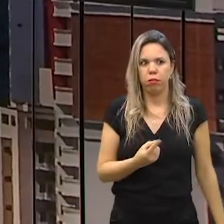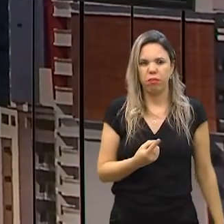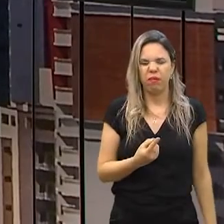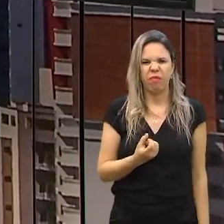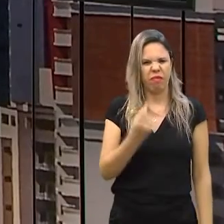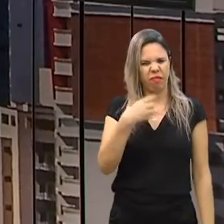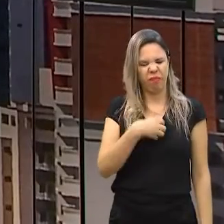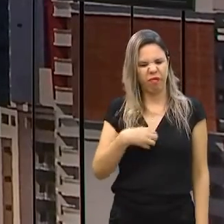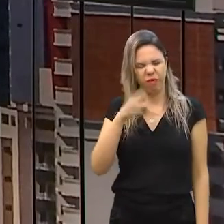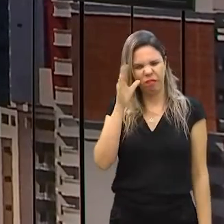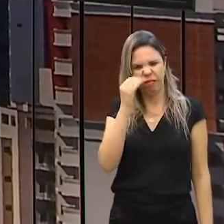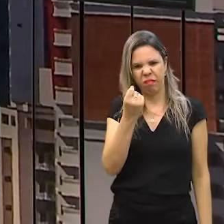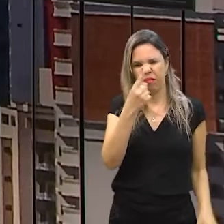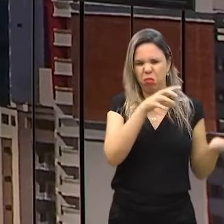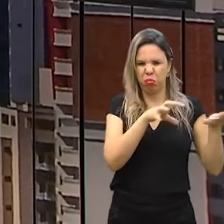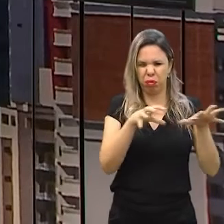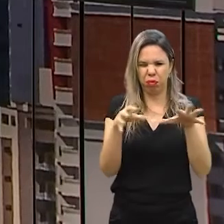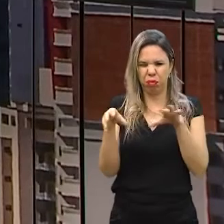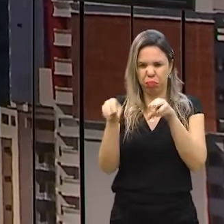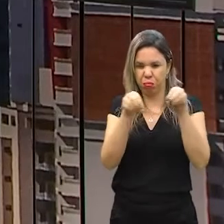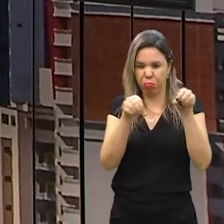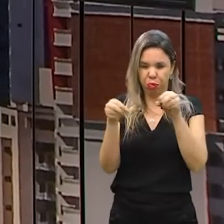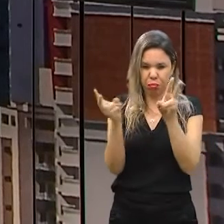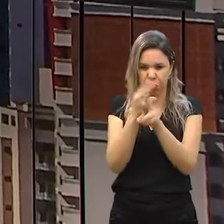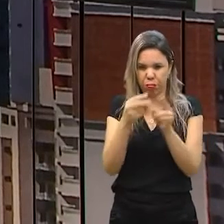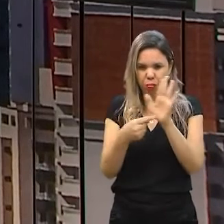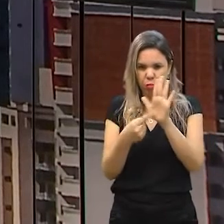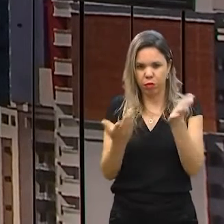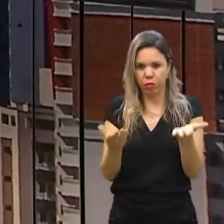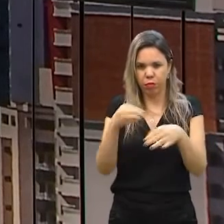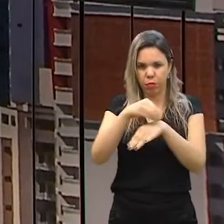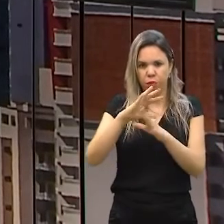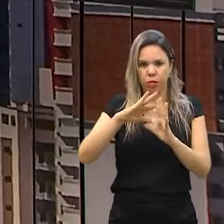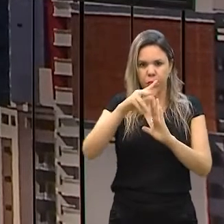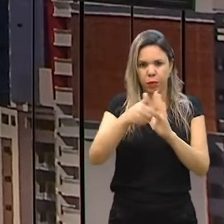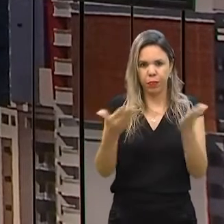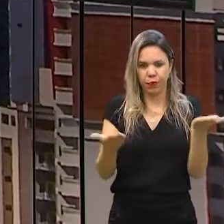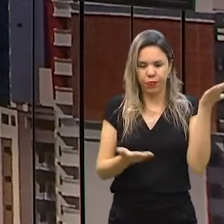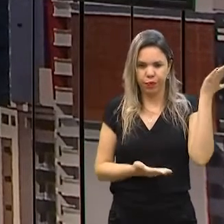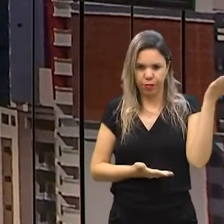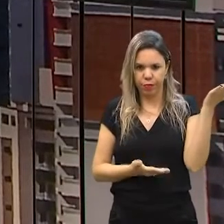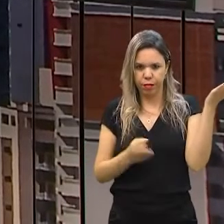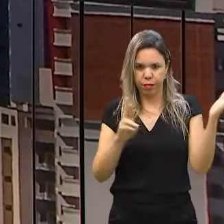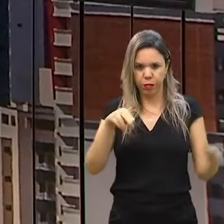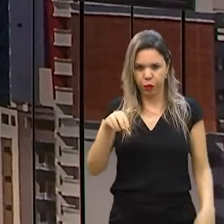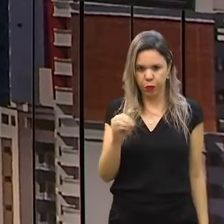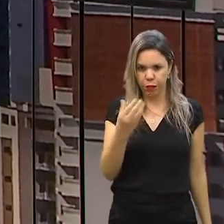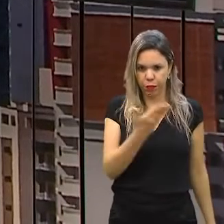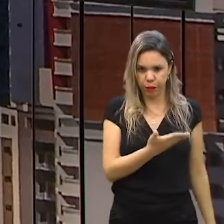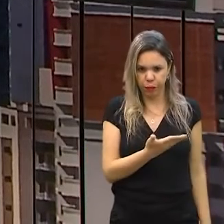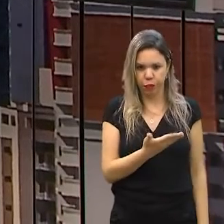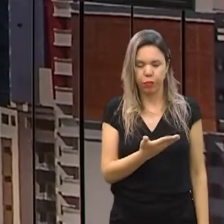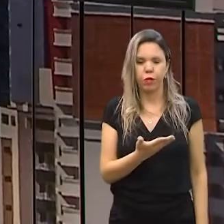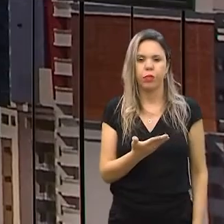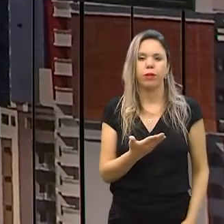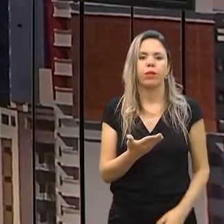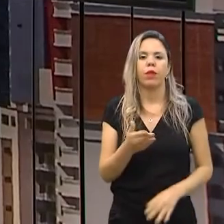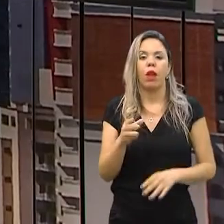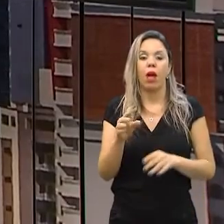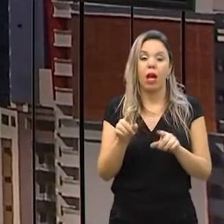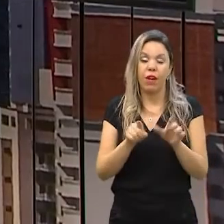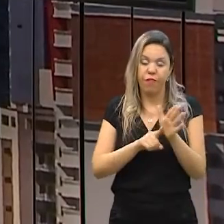intrigante pensar em tempestade de areia, por isso nós trouxemos aqui para o Giro Ambiental de hoje o Bruno Baine, que é meteorologista